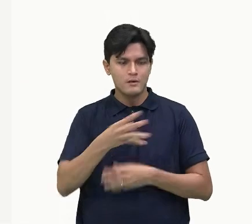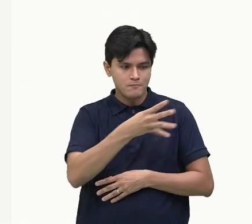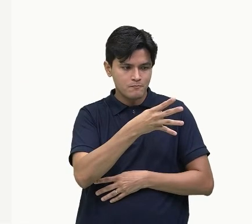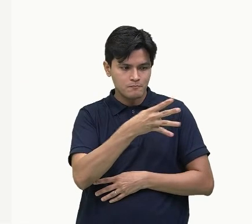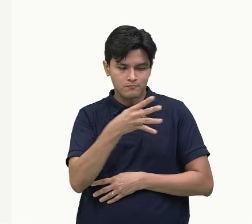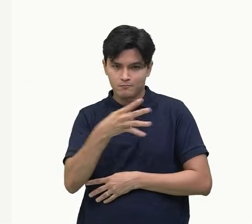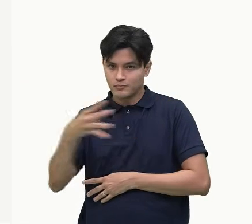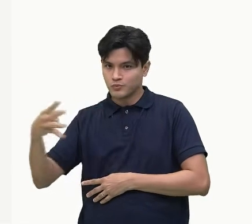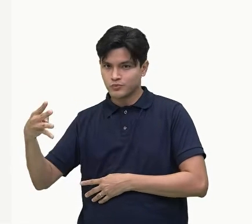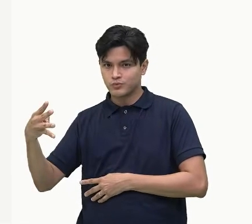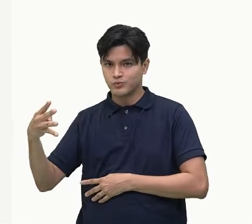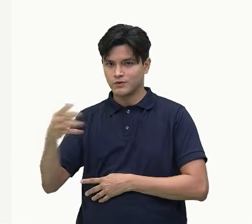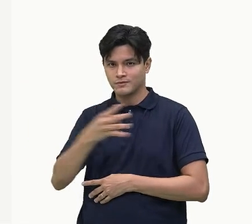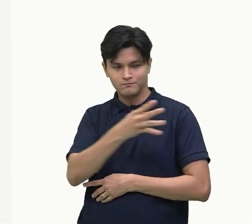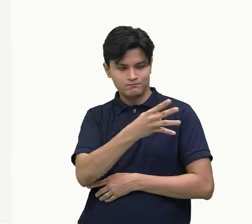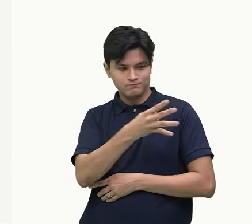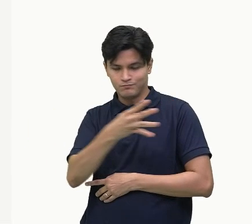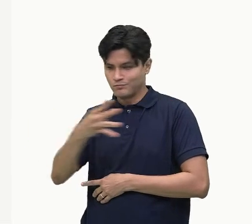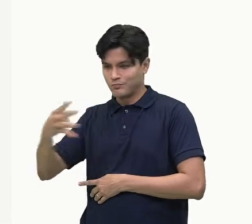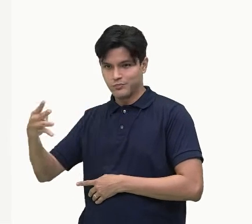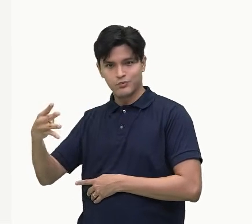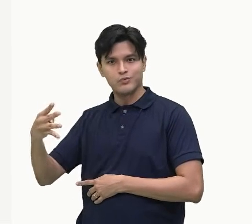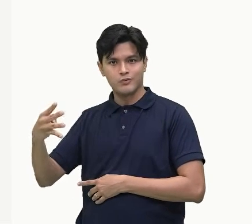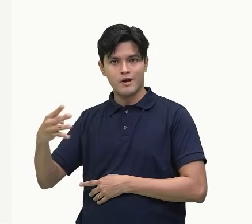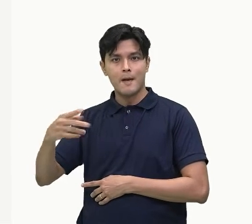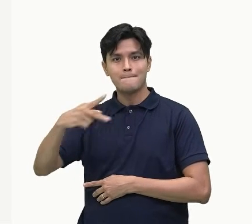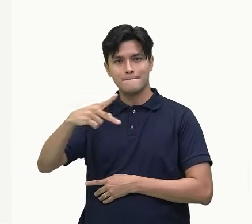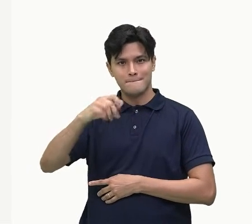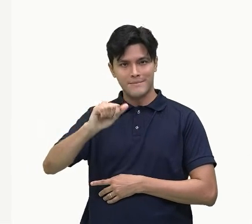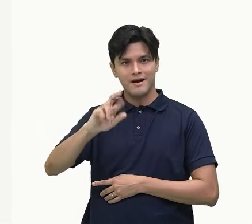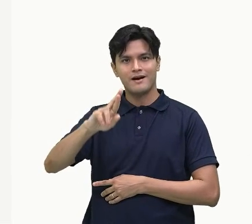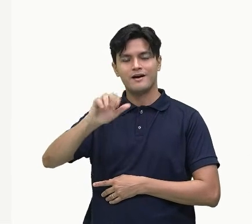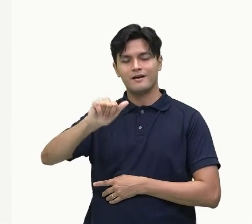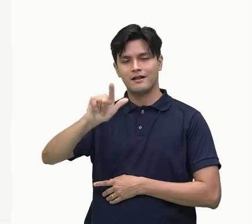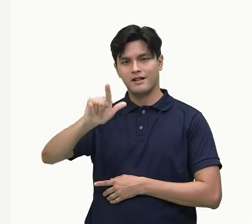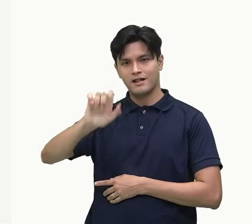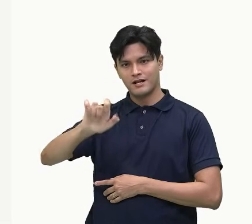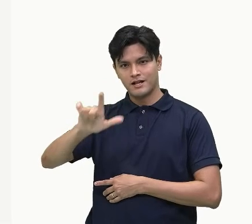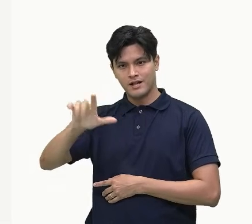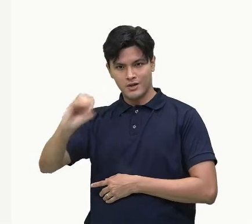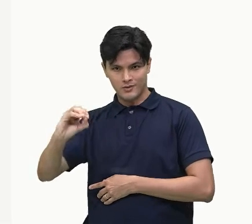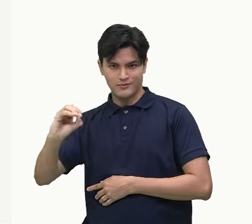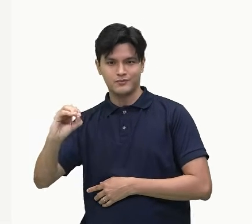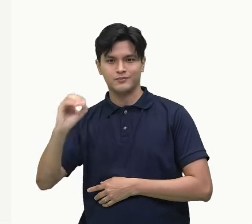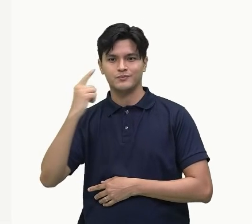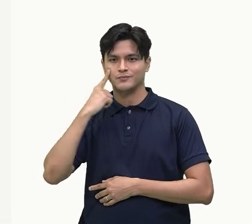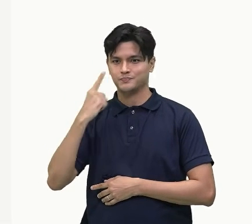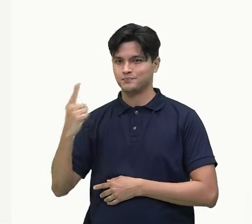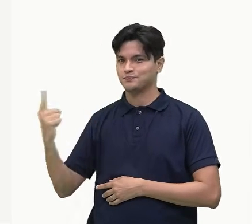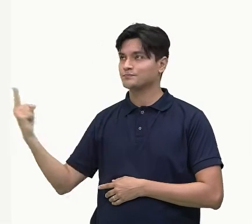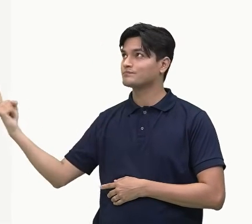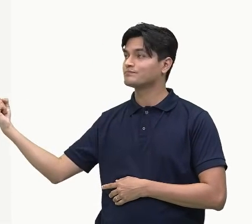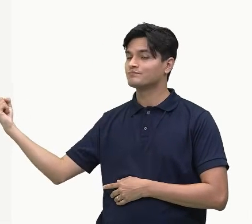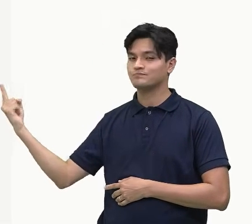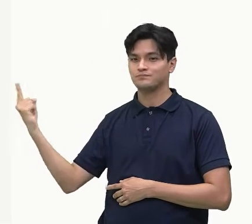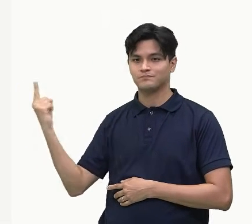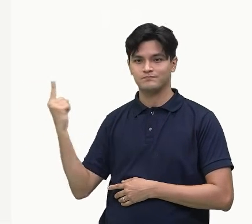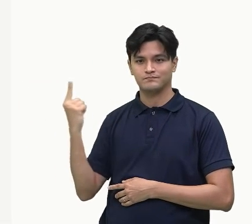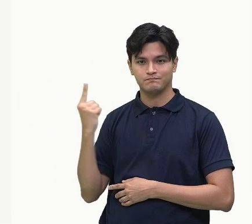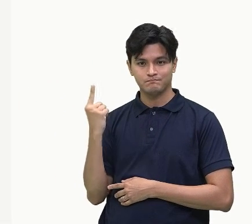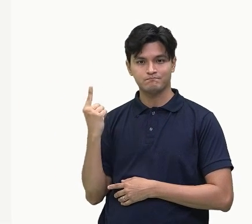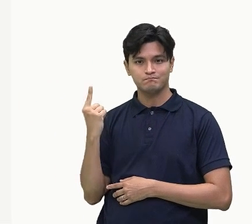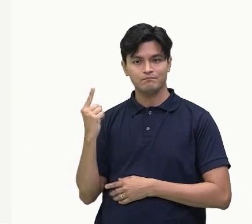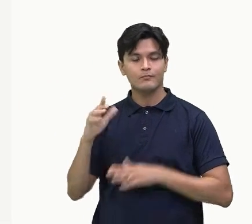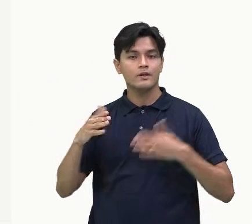entre si. Então eu vou dizer aí que eu tenho um feixe de luz que é paralelo. Os raios de luz